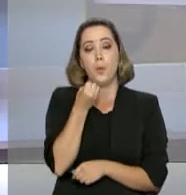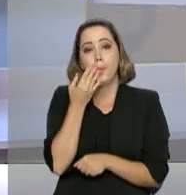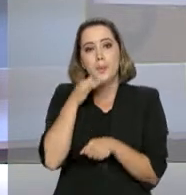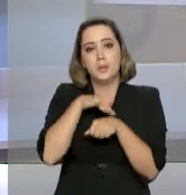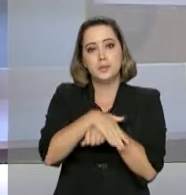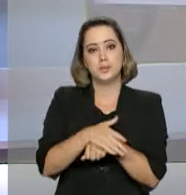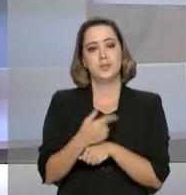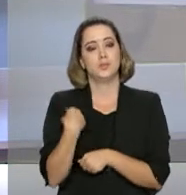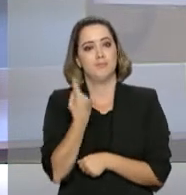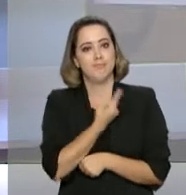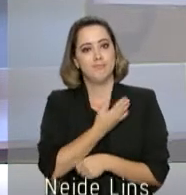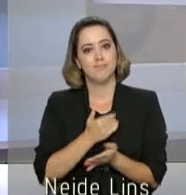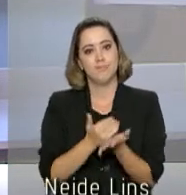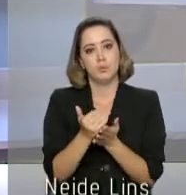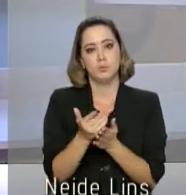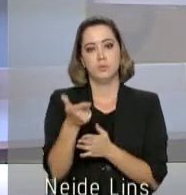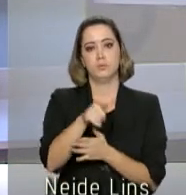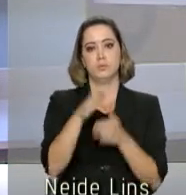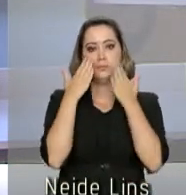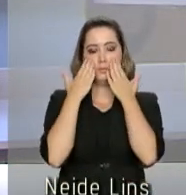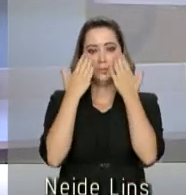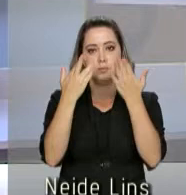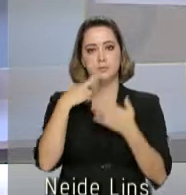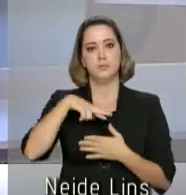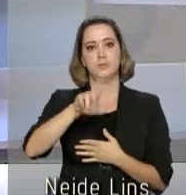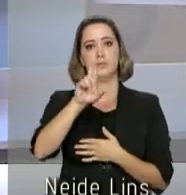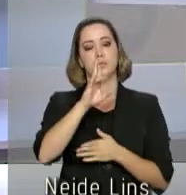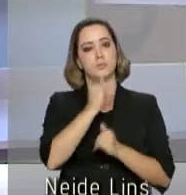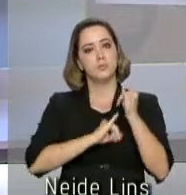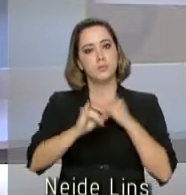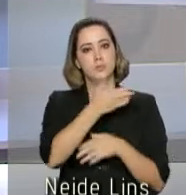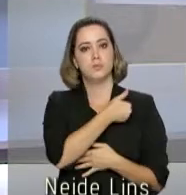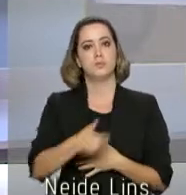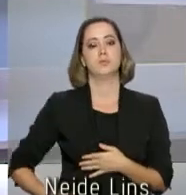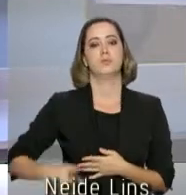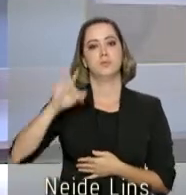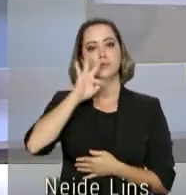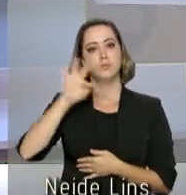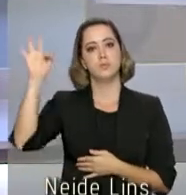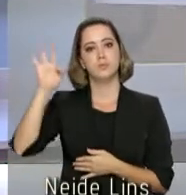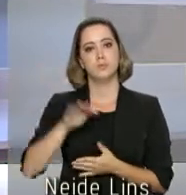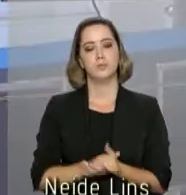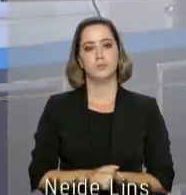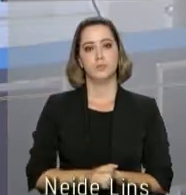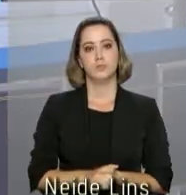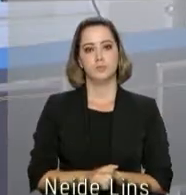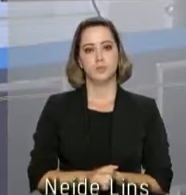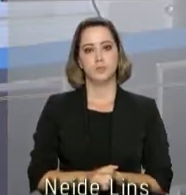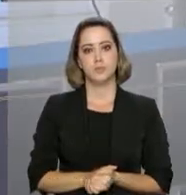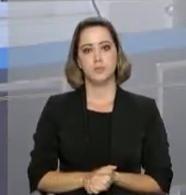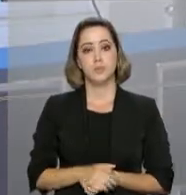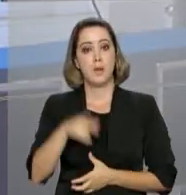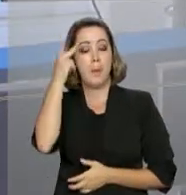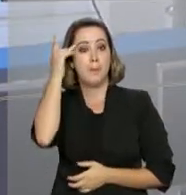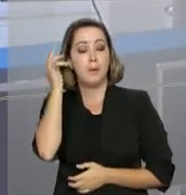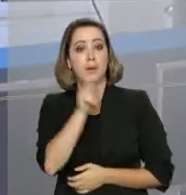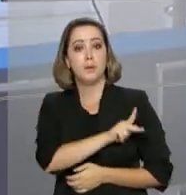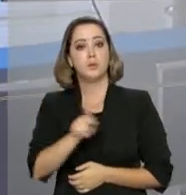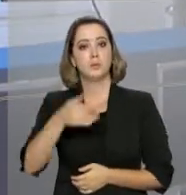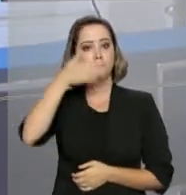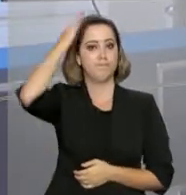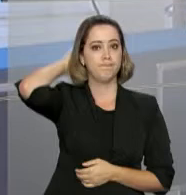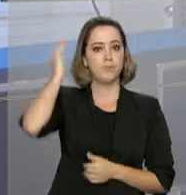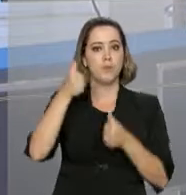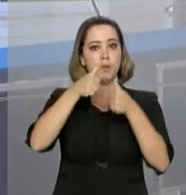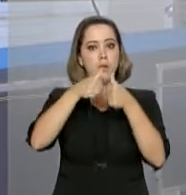Olá, boa noite. Começa agora mais uma edição do Repórter NBR com as notícias do governo federal. Amanhã, o presidente